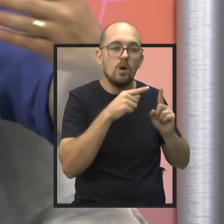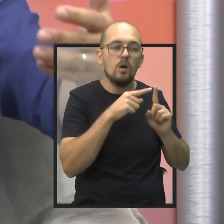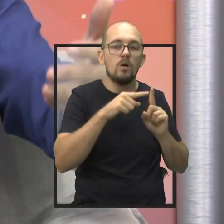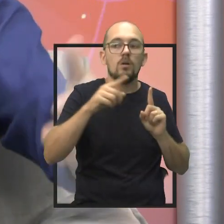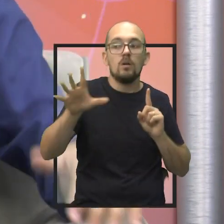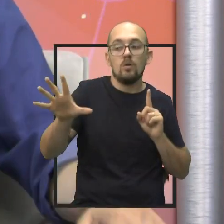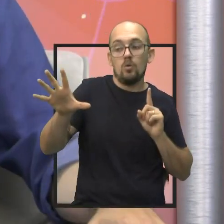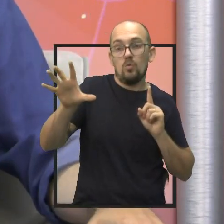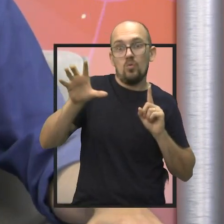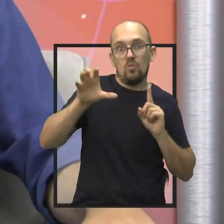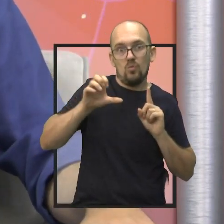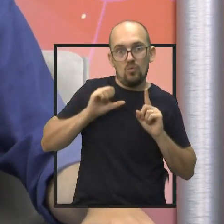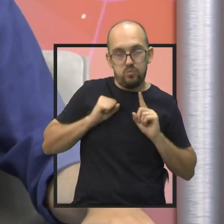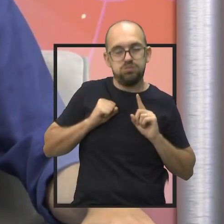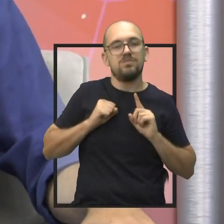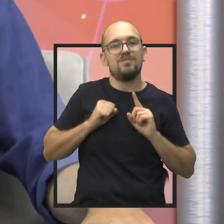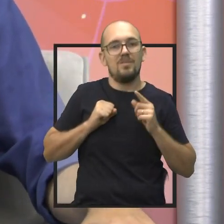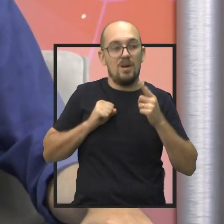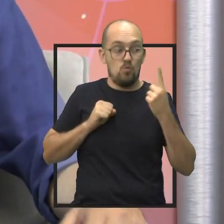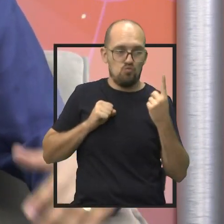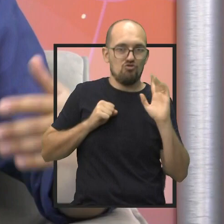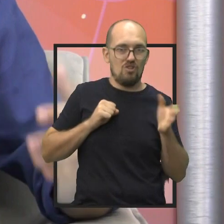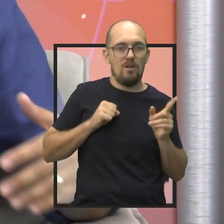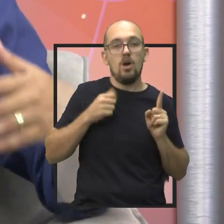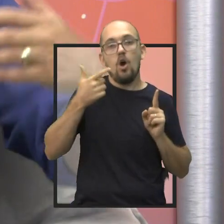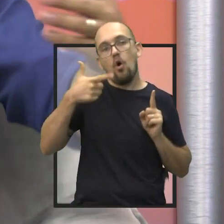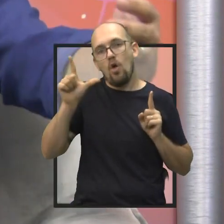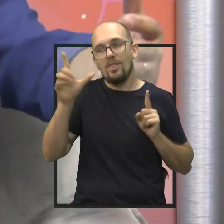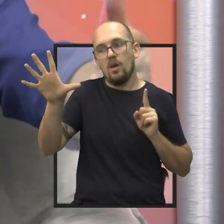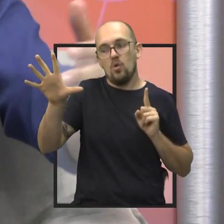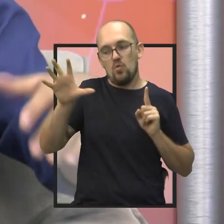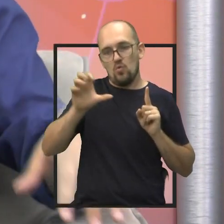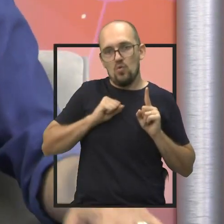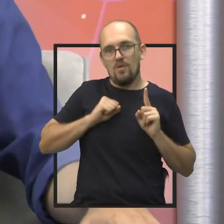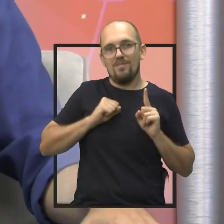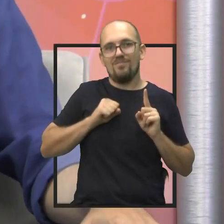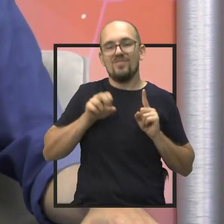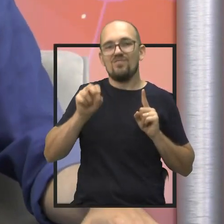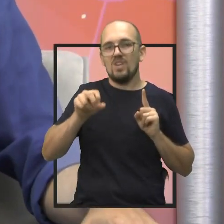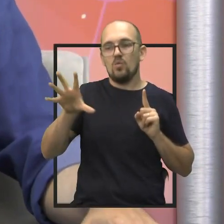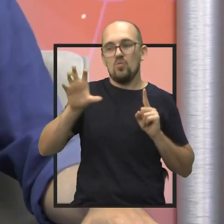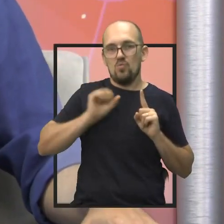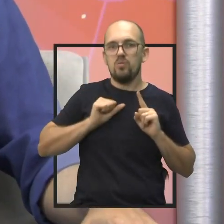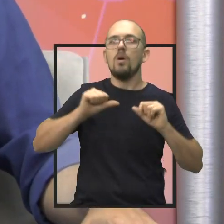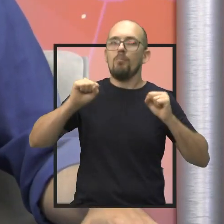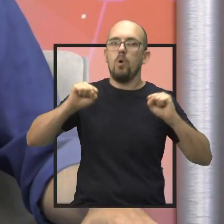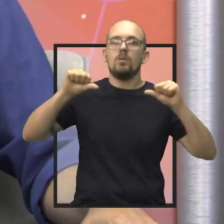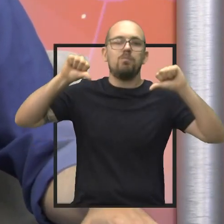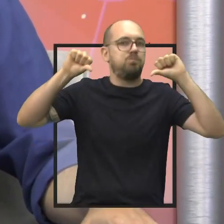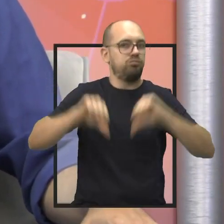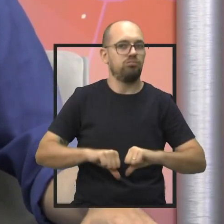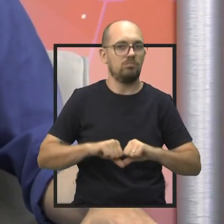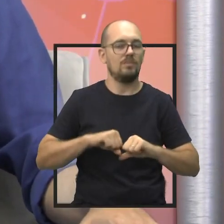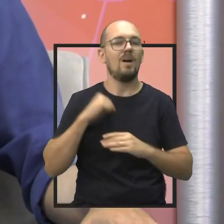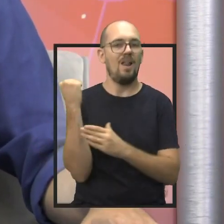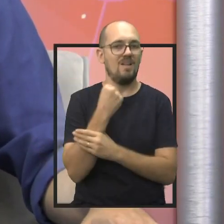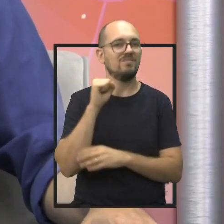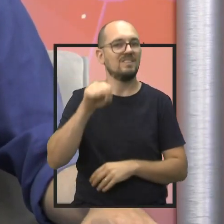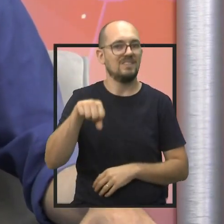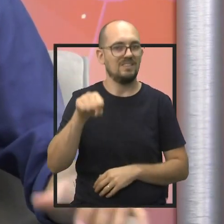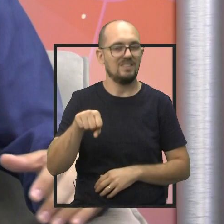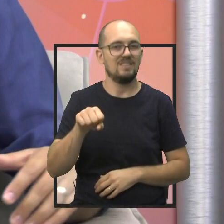doença ocorra de forma mais grave e descompense as doenças crônicas do paciente. A gente até fala, o paciente